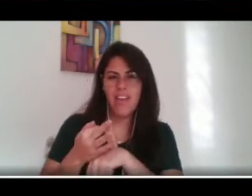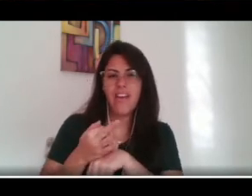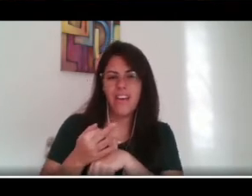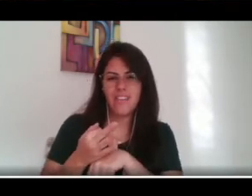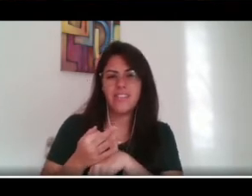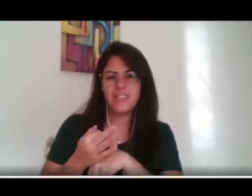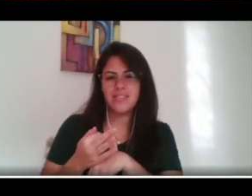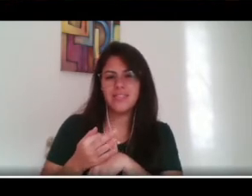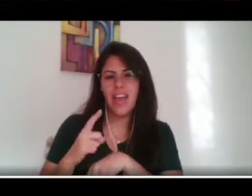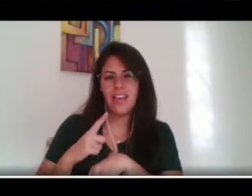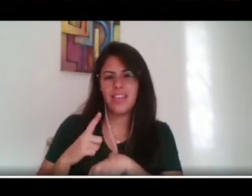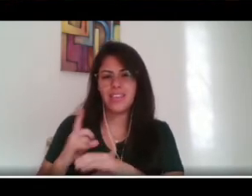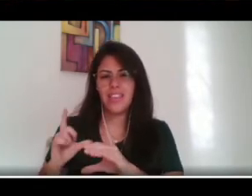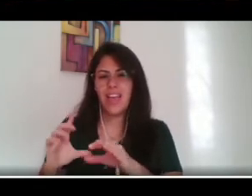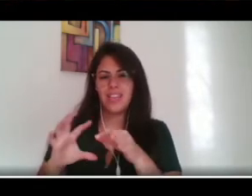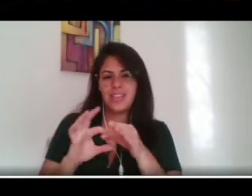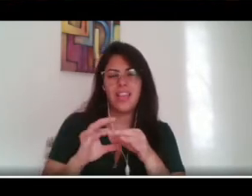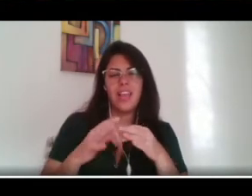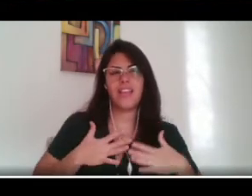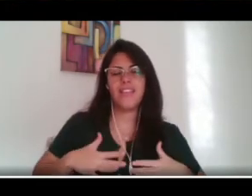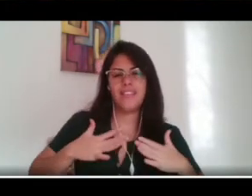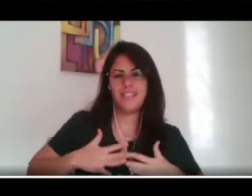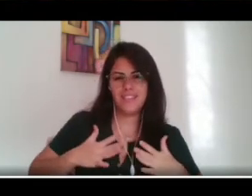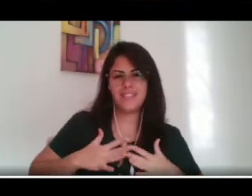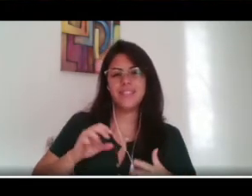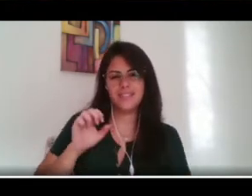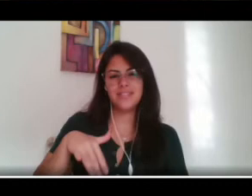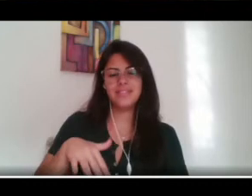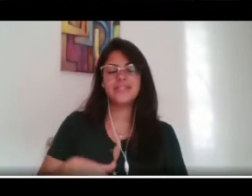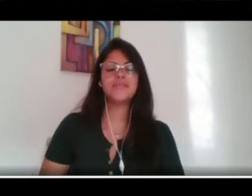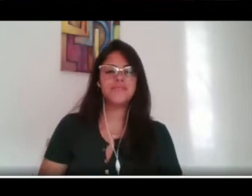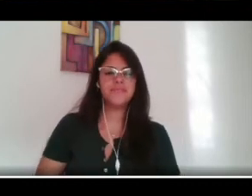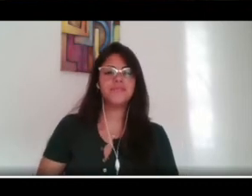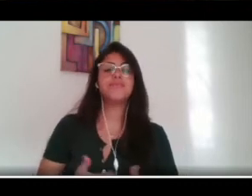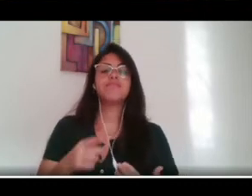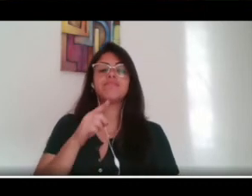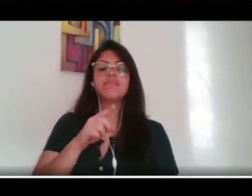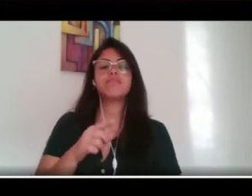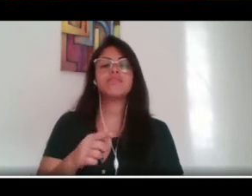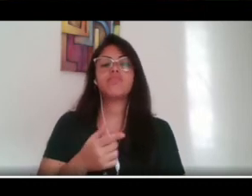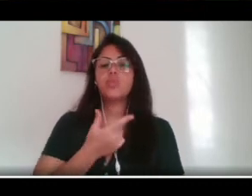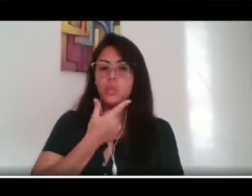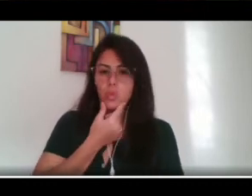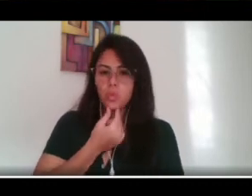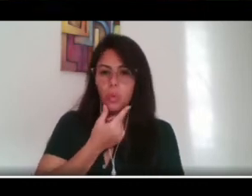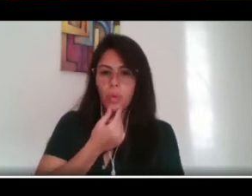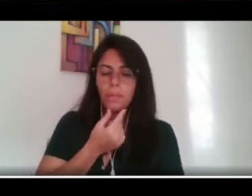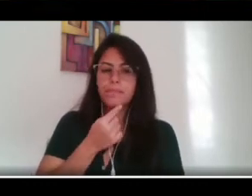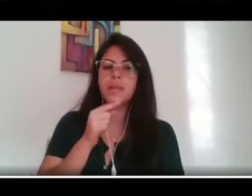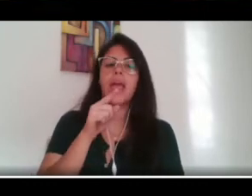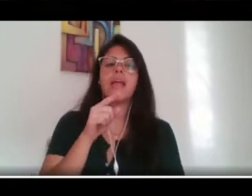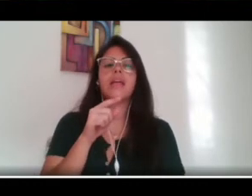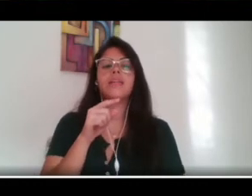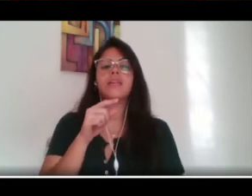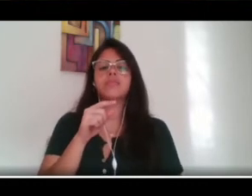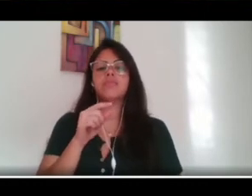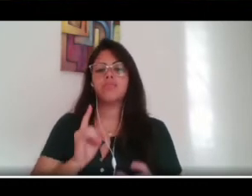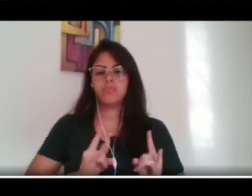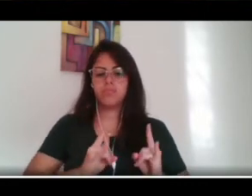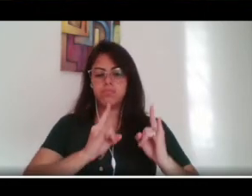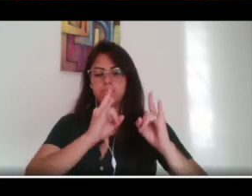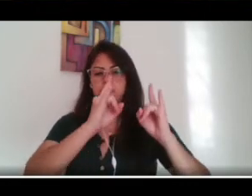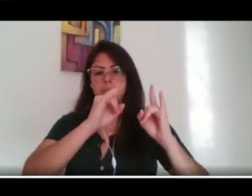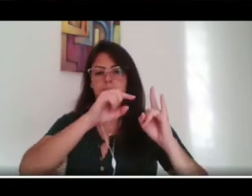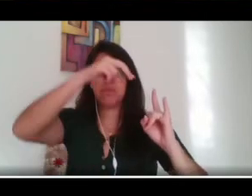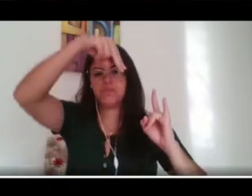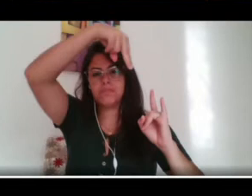Um homem está parado no alto de um edifício de 15 metros de altura e atira uma pedra com velocidade de